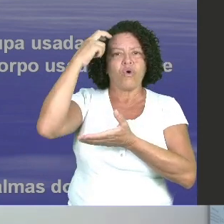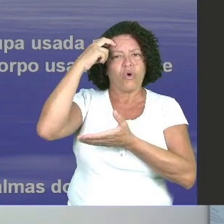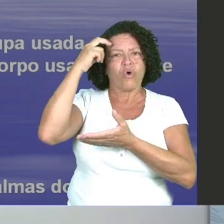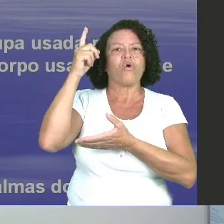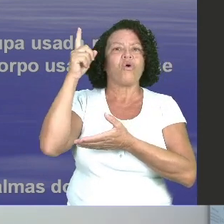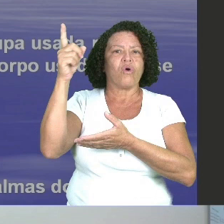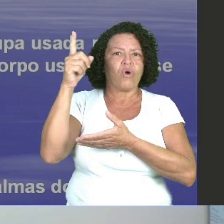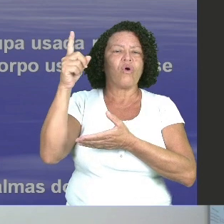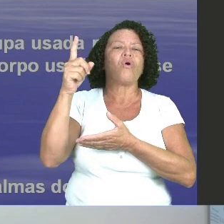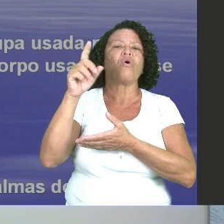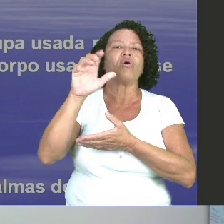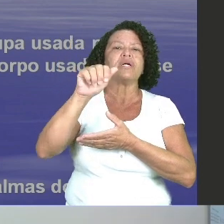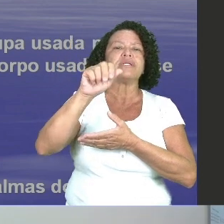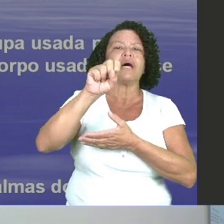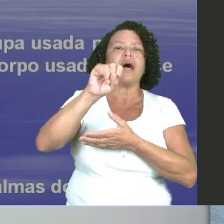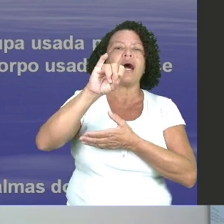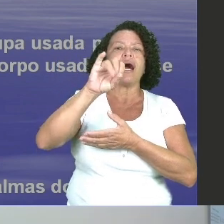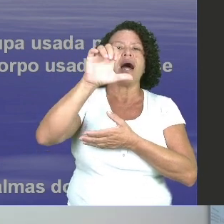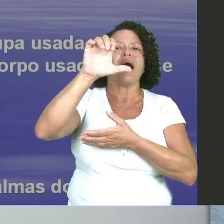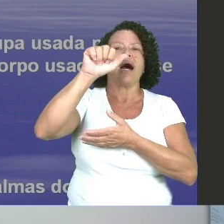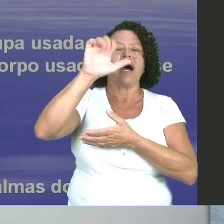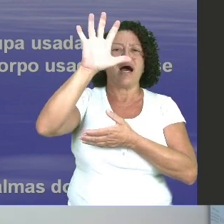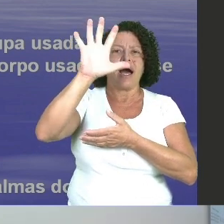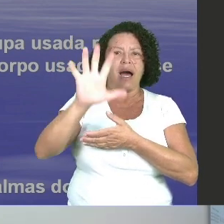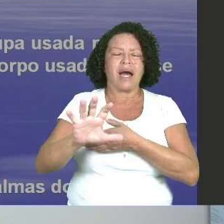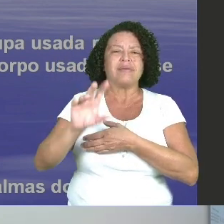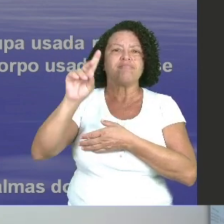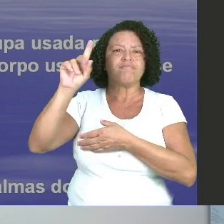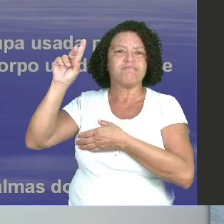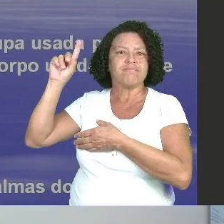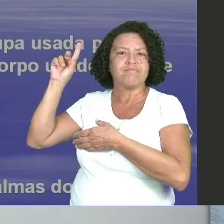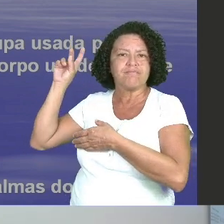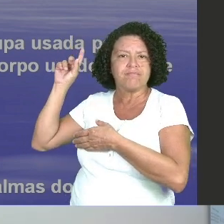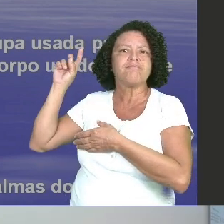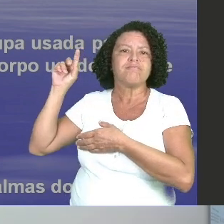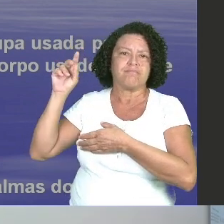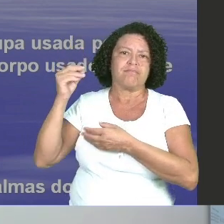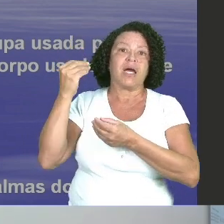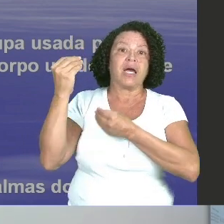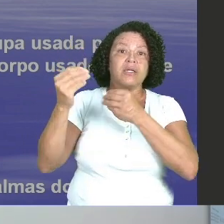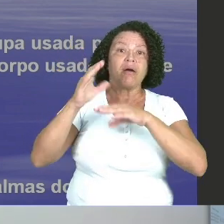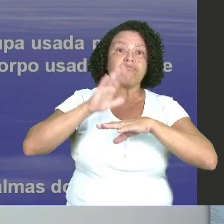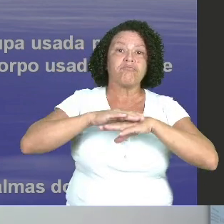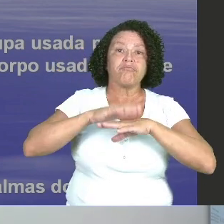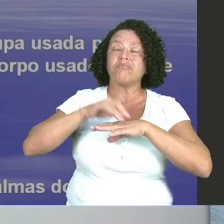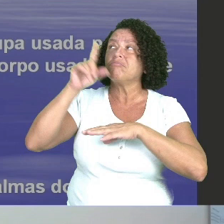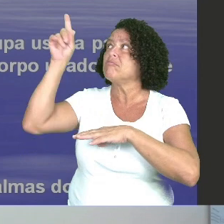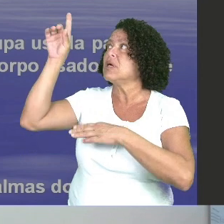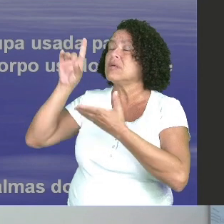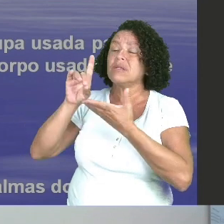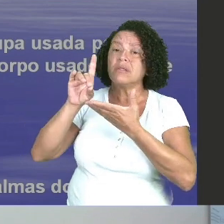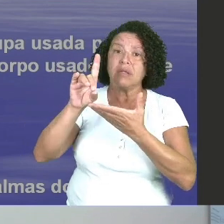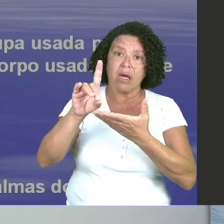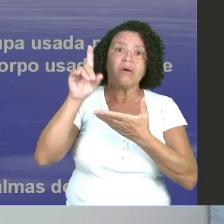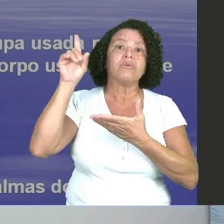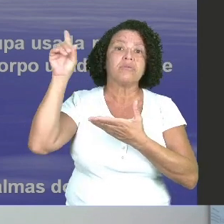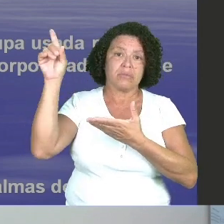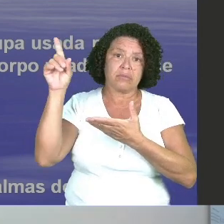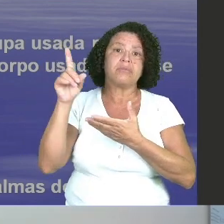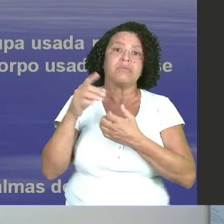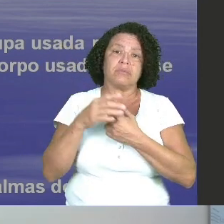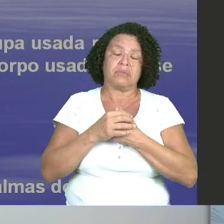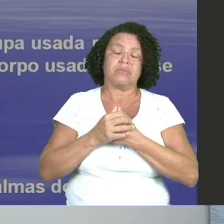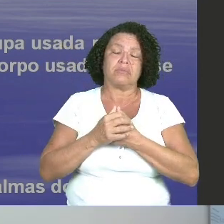da Ásia Menor, né? De toda a antiguidade. A providência de Deus, escreveu Plótino, acho